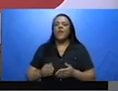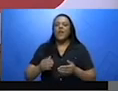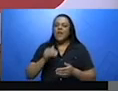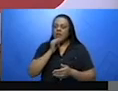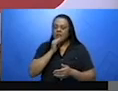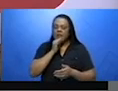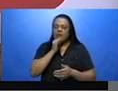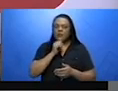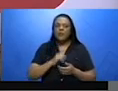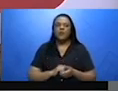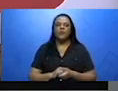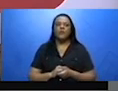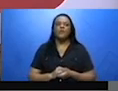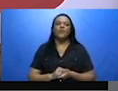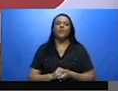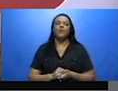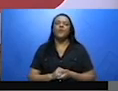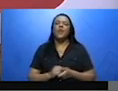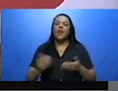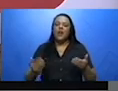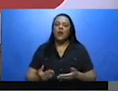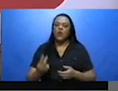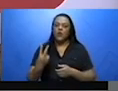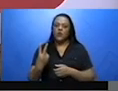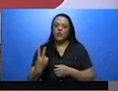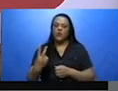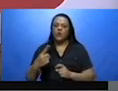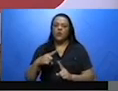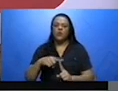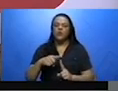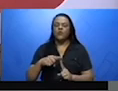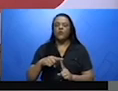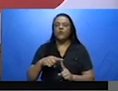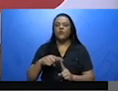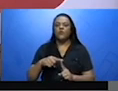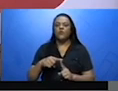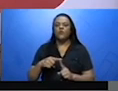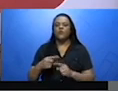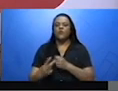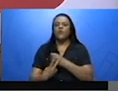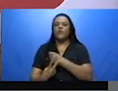outras formas nominais. O animal fugiu.